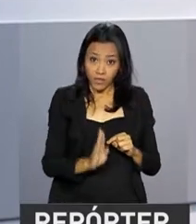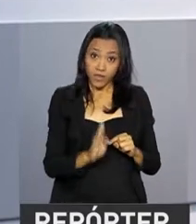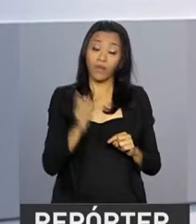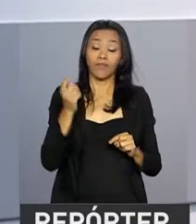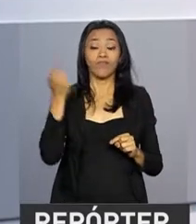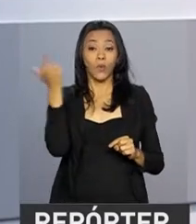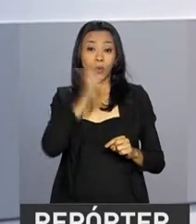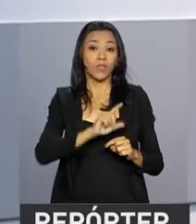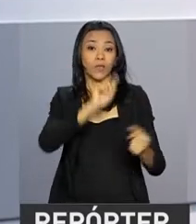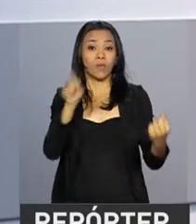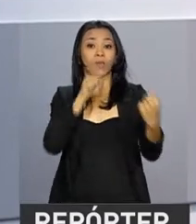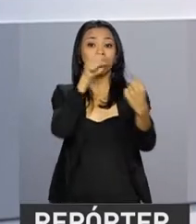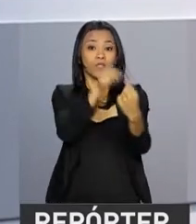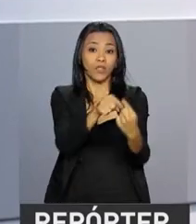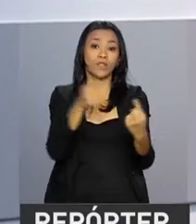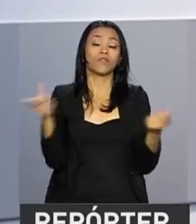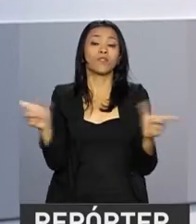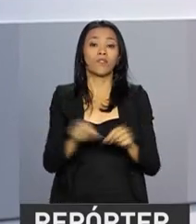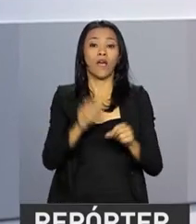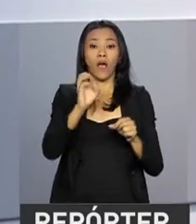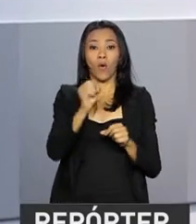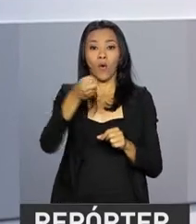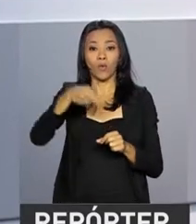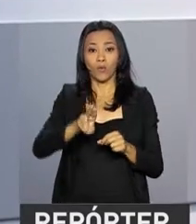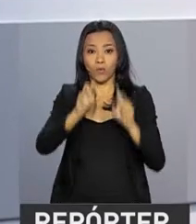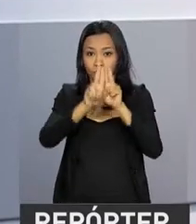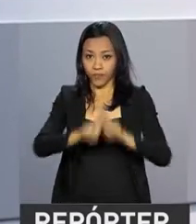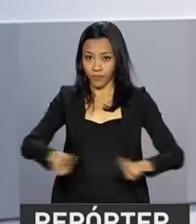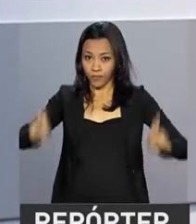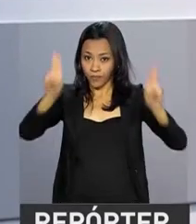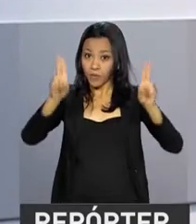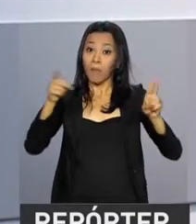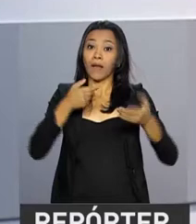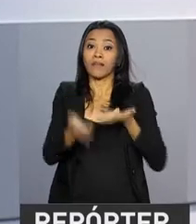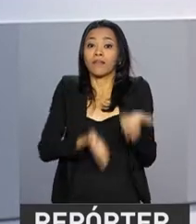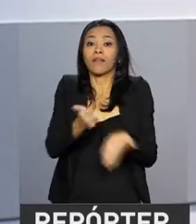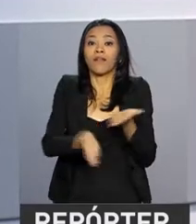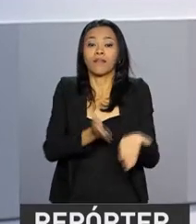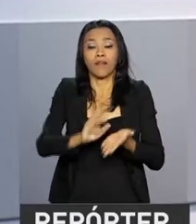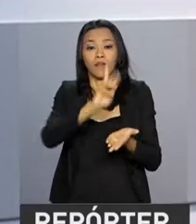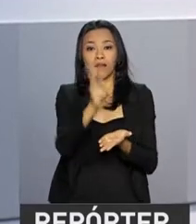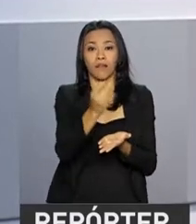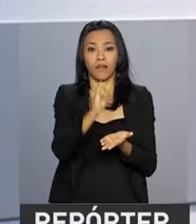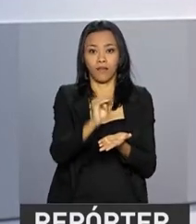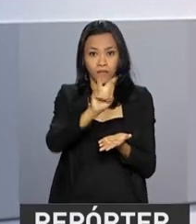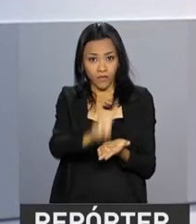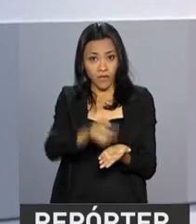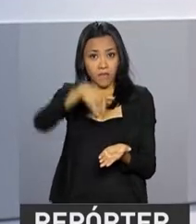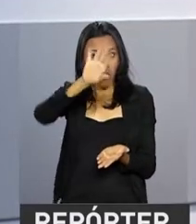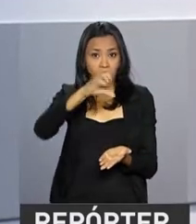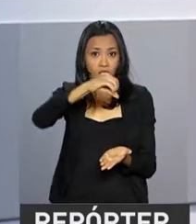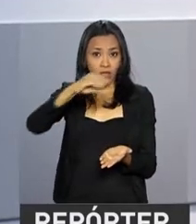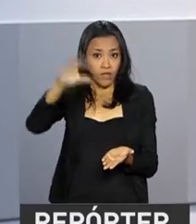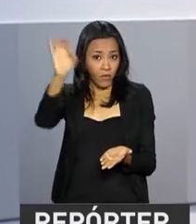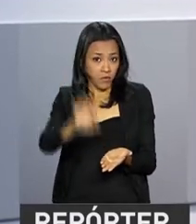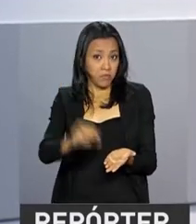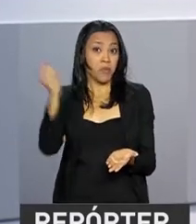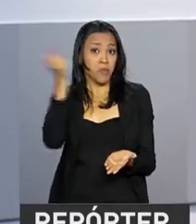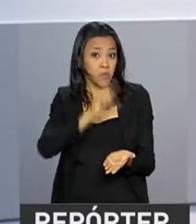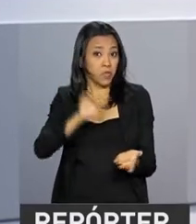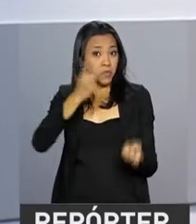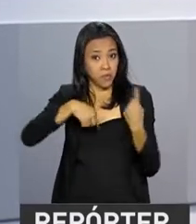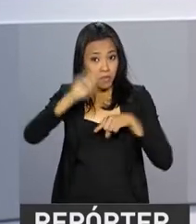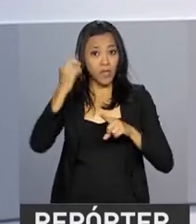metas das Nações Unidas para o tratamento de pacientes com HIV. Mais de 90% das pessoas tratadas estão tendo sucesso na